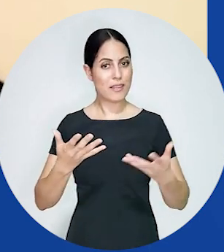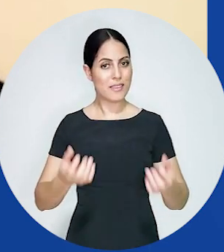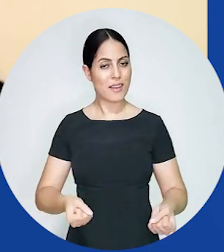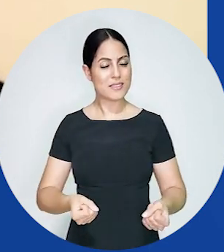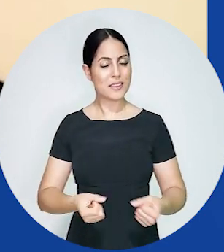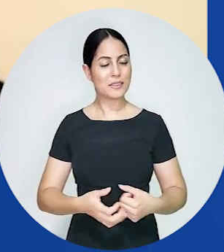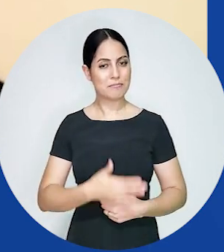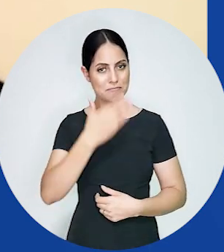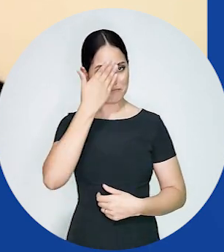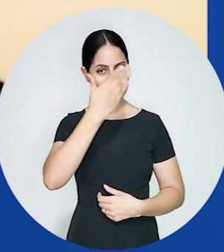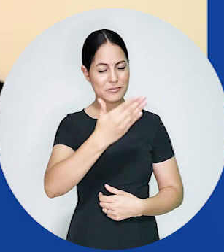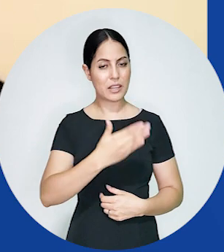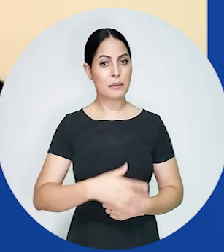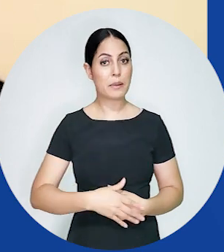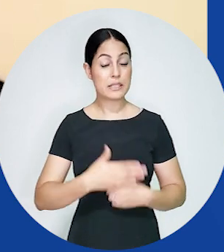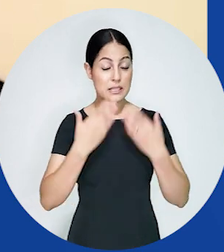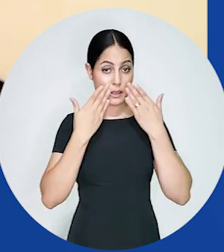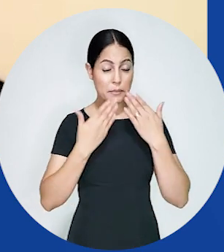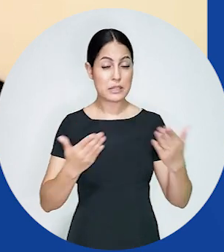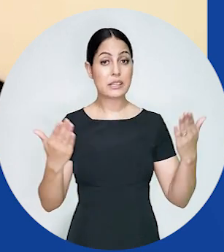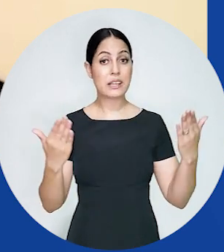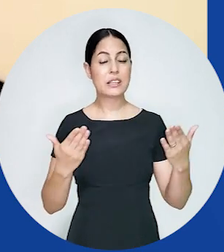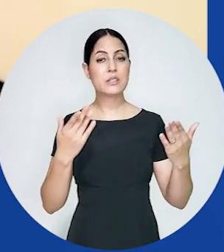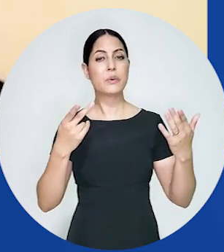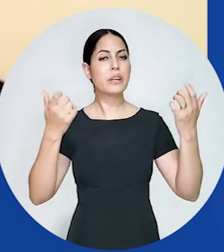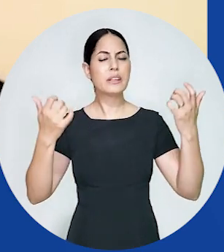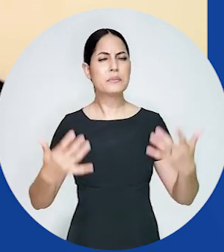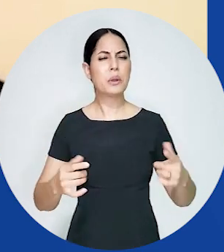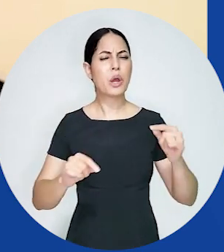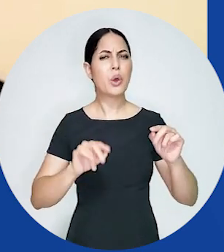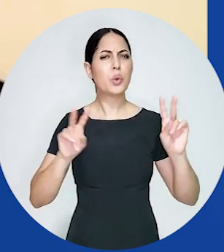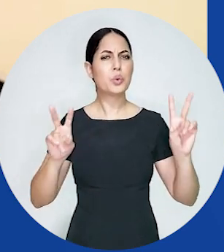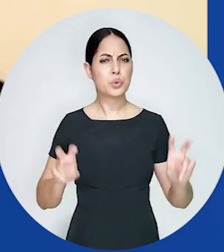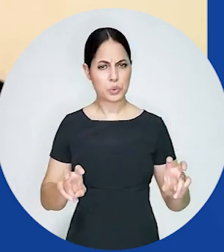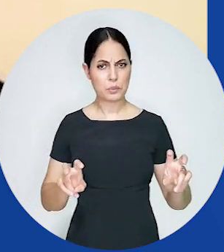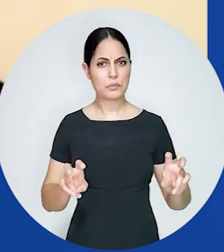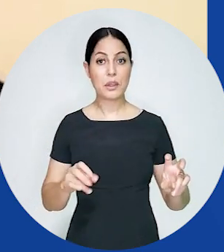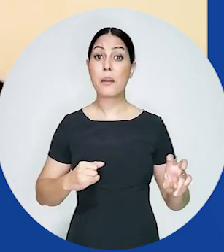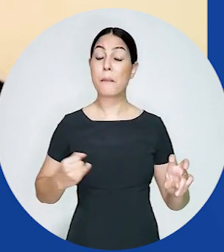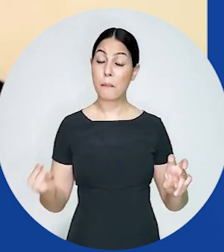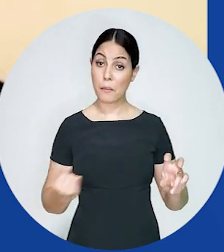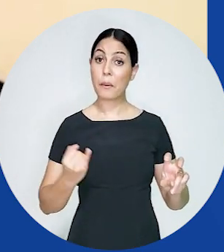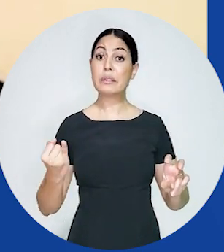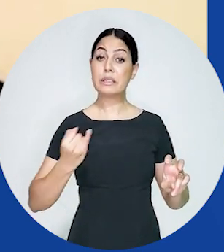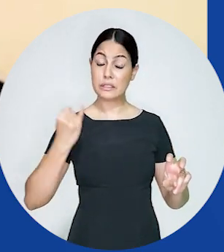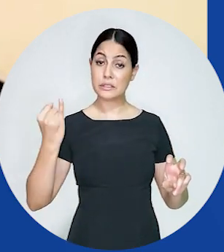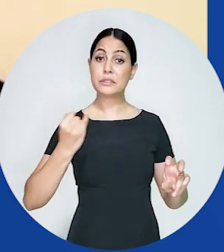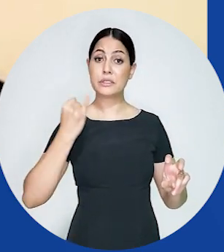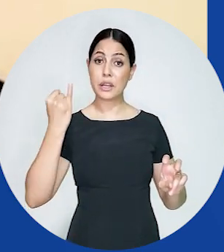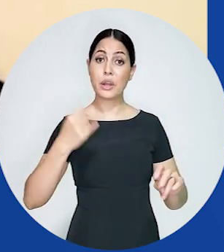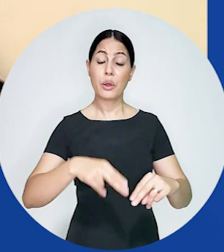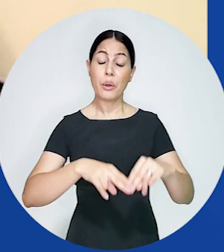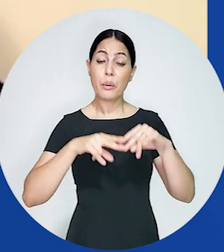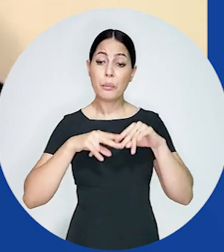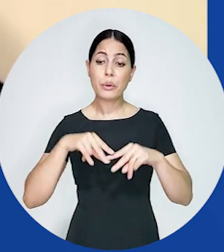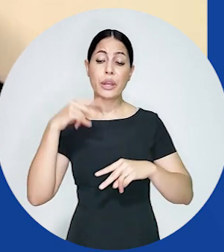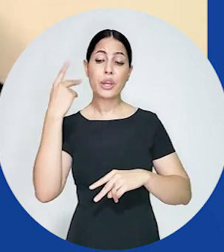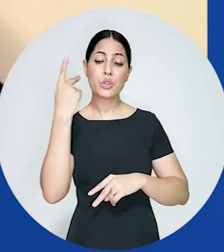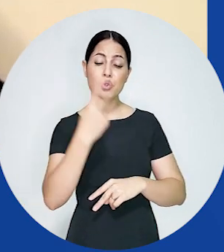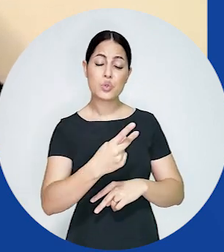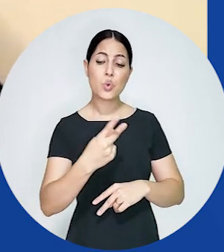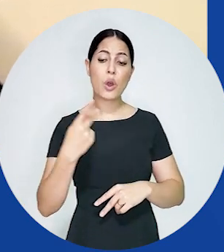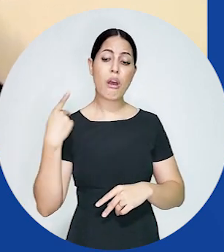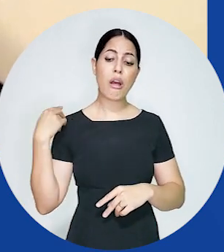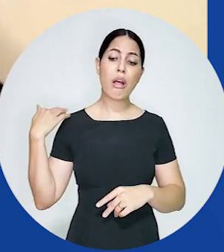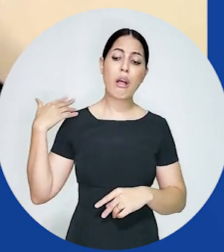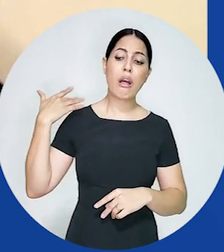por aceitar o nosso convite, mas eu não posso terminar essa apresentação sem falar de um aspecto muito